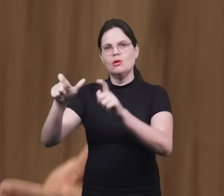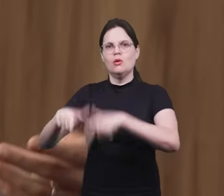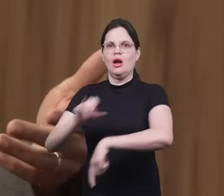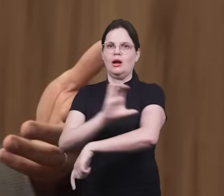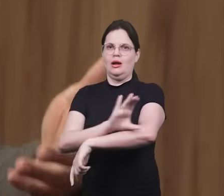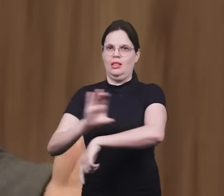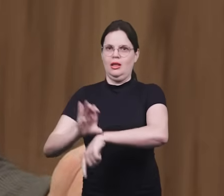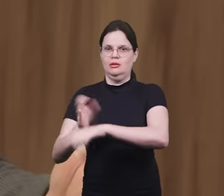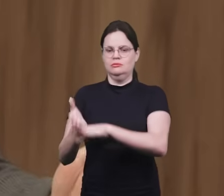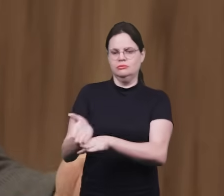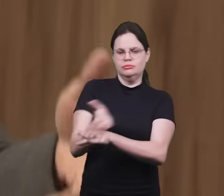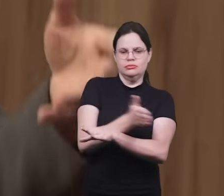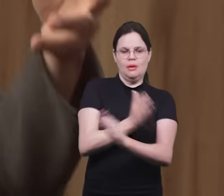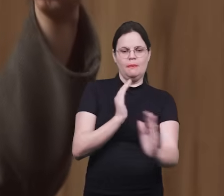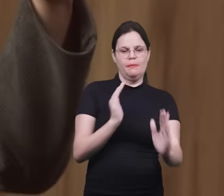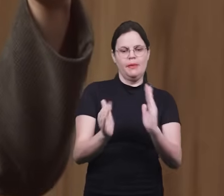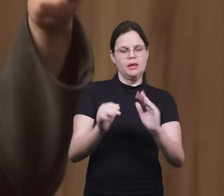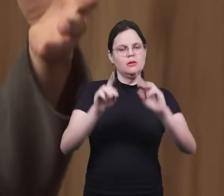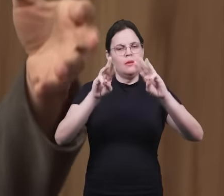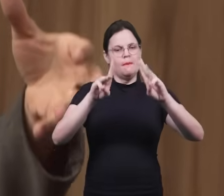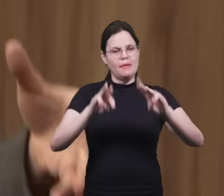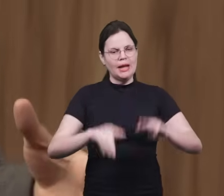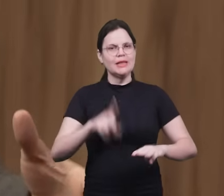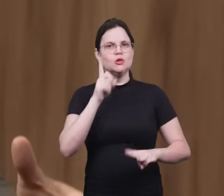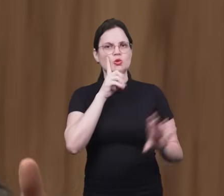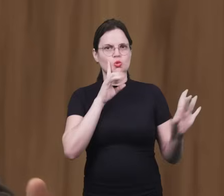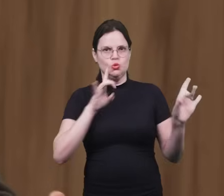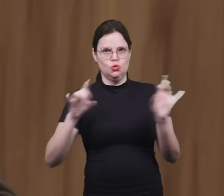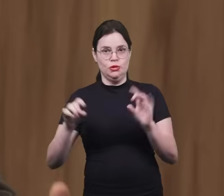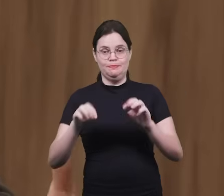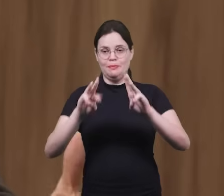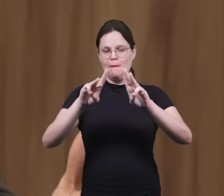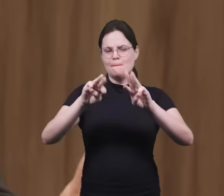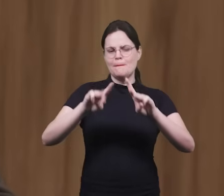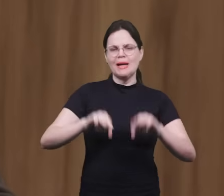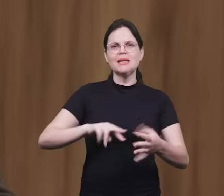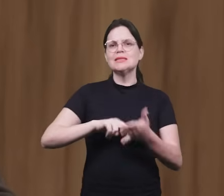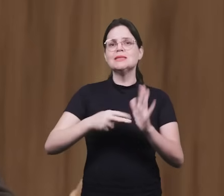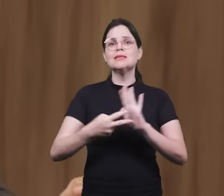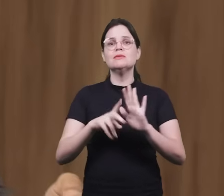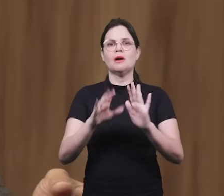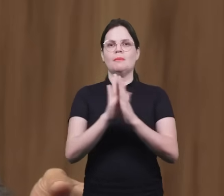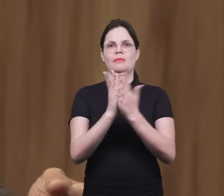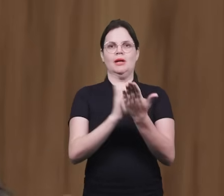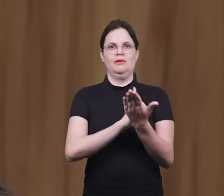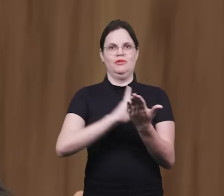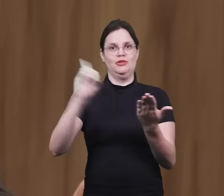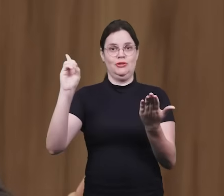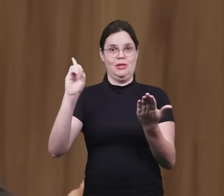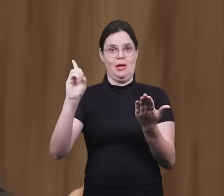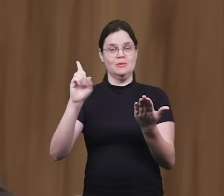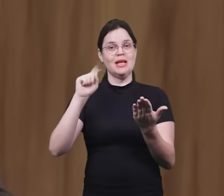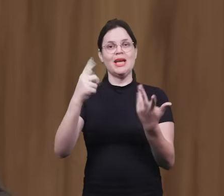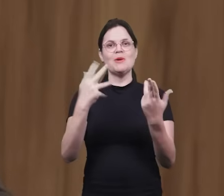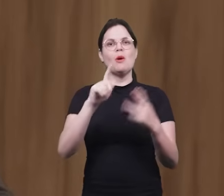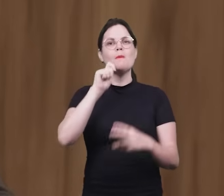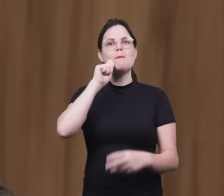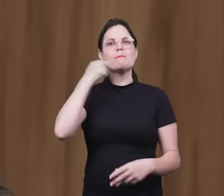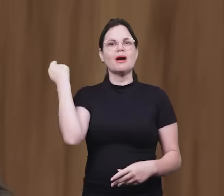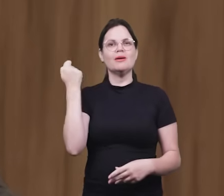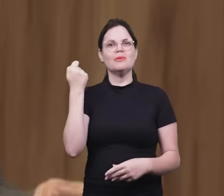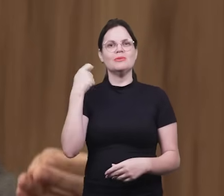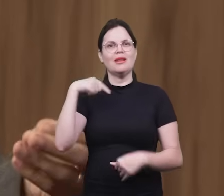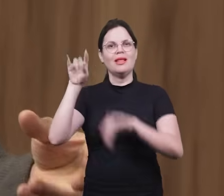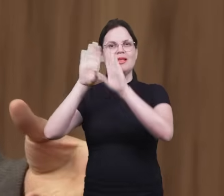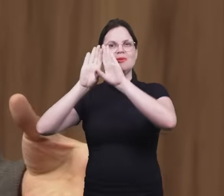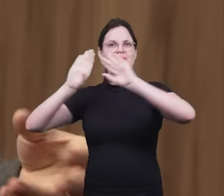nos fala da palavra, o pão que desceu do céu, a palavra revelada, aquilo que vem do Senhor. Não é um